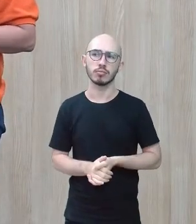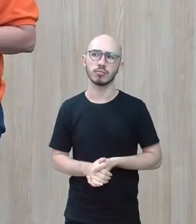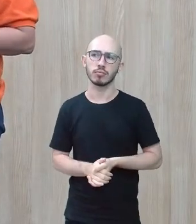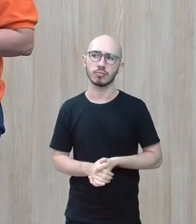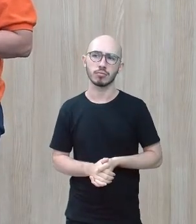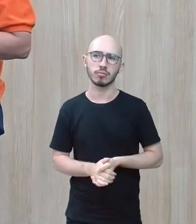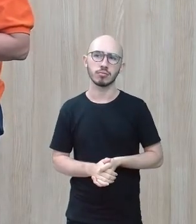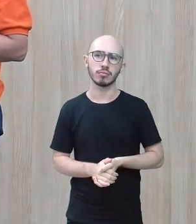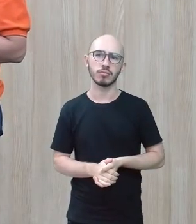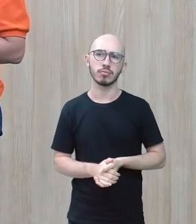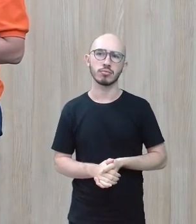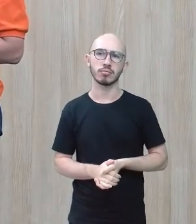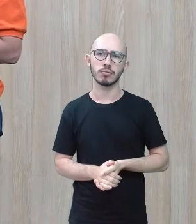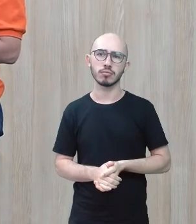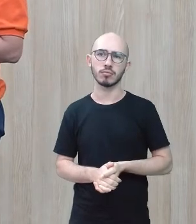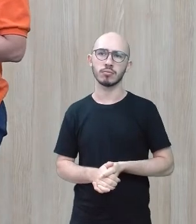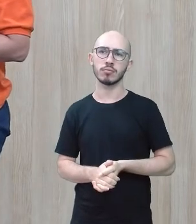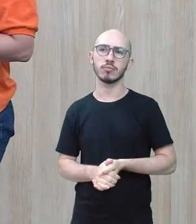matéria.